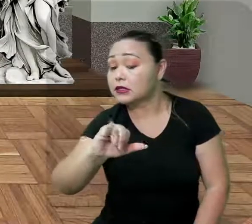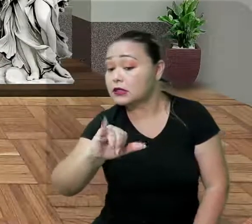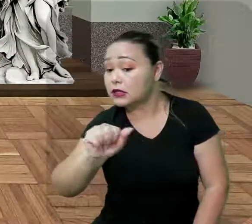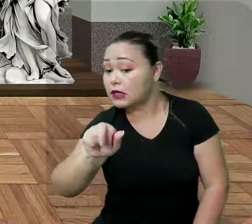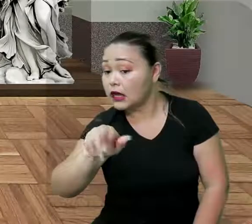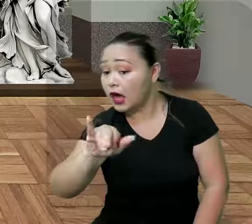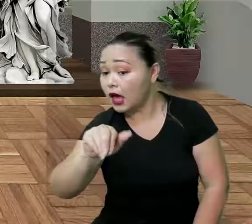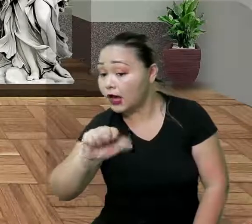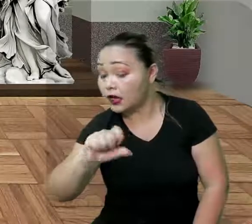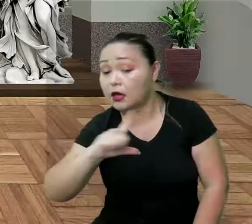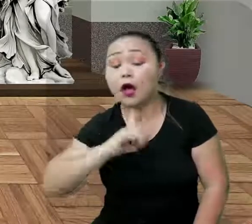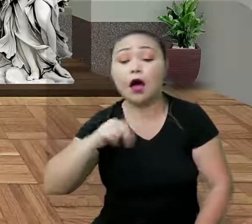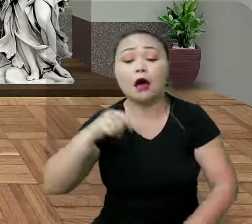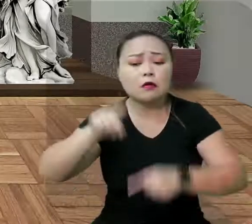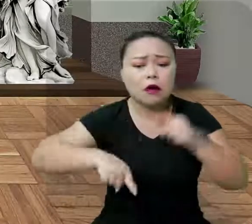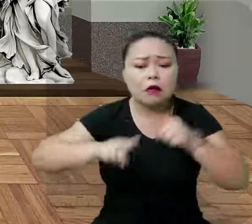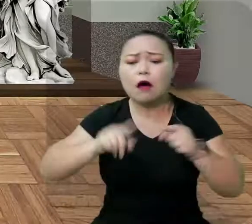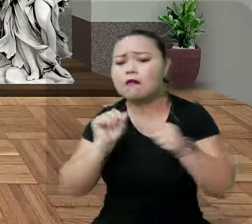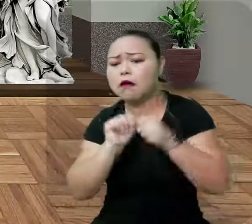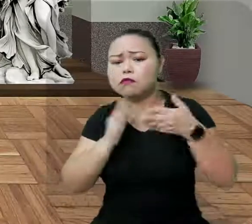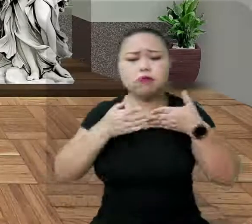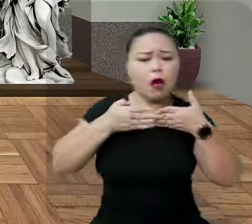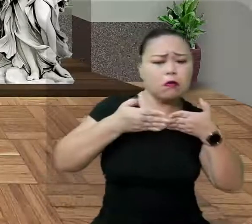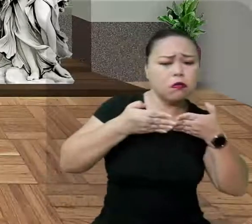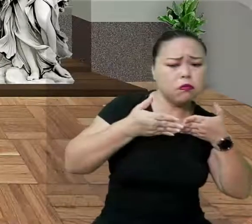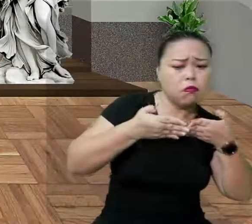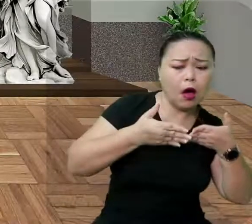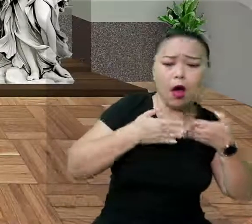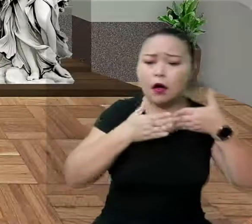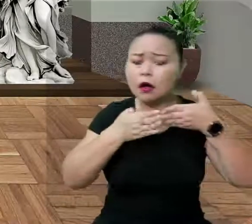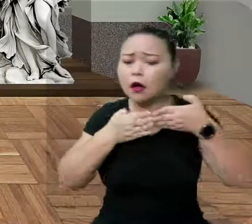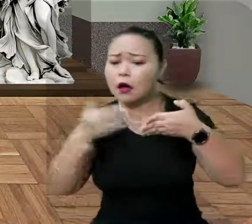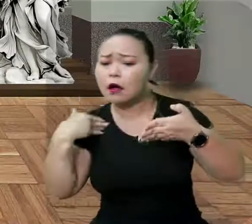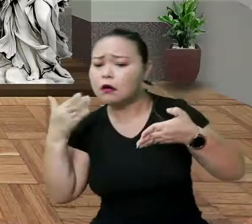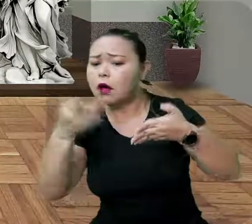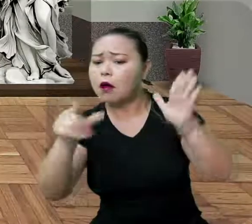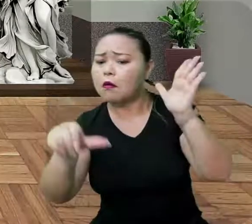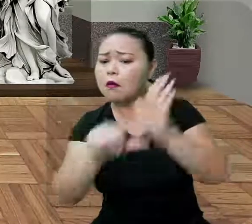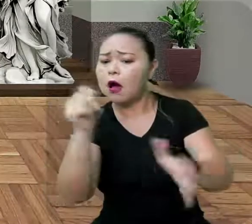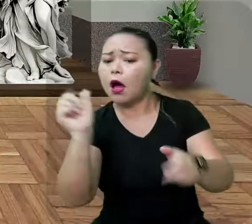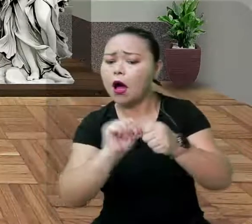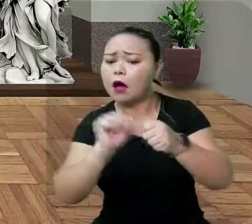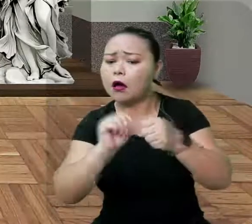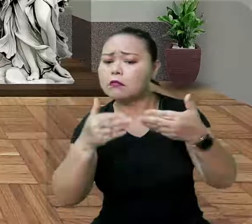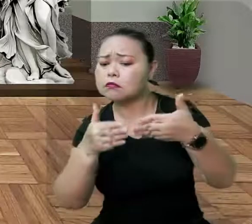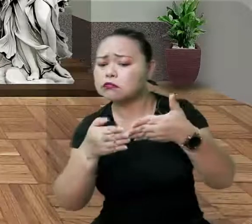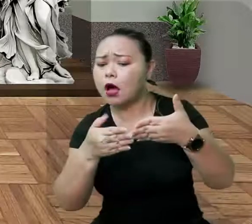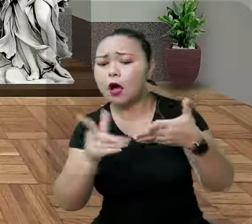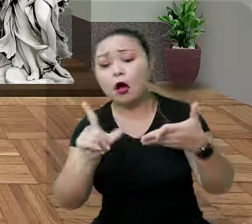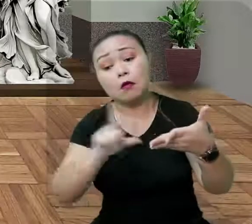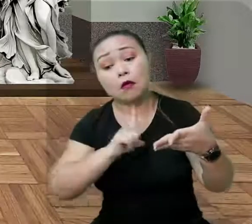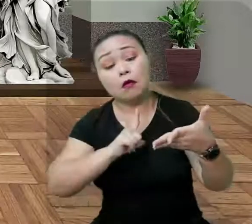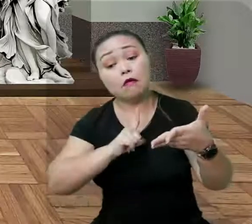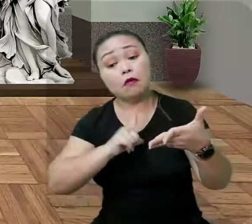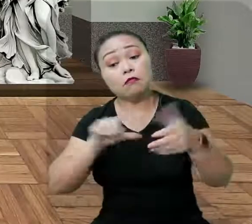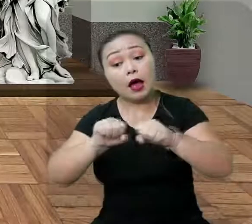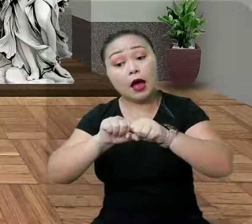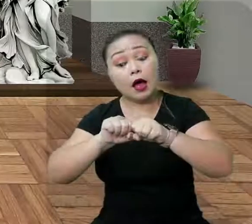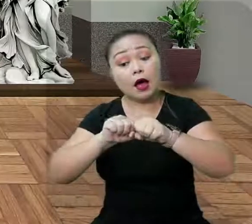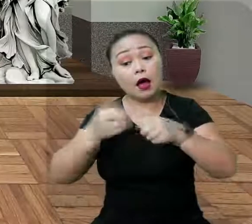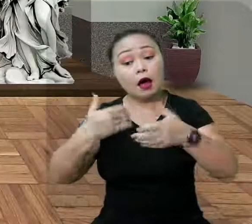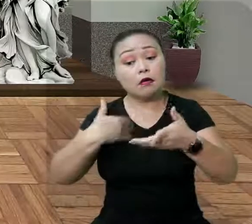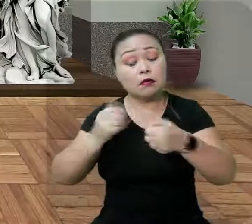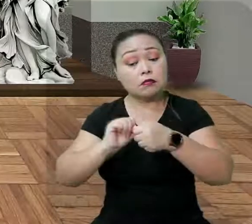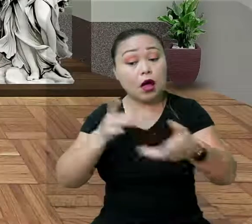é fase navegações primeiro que eles vão quebrar esse medo até